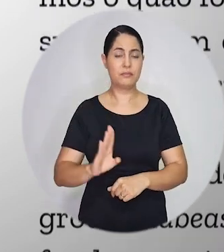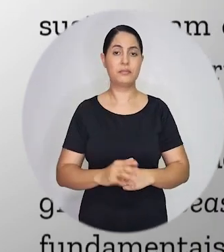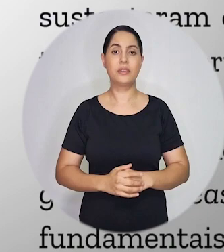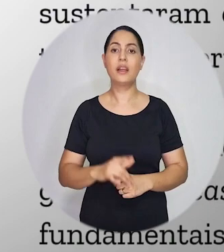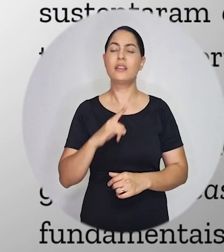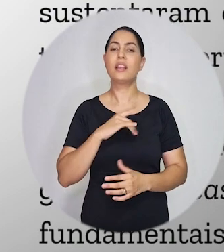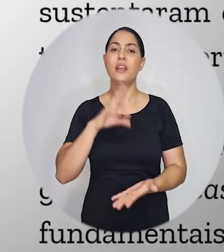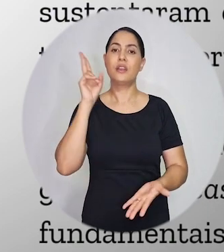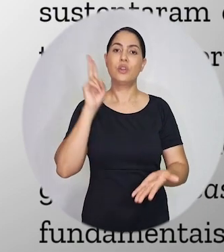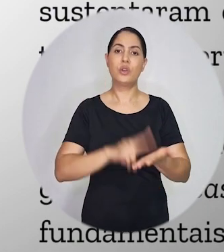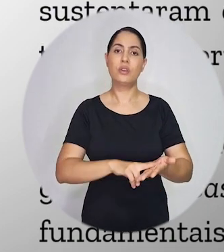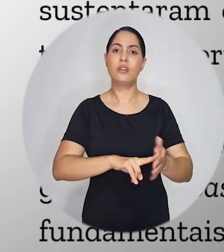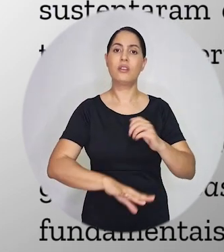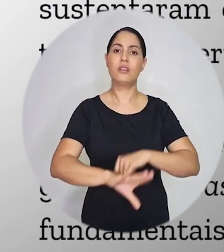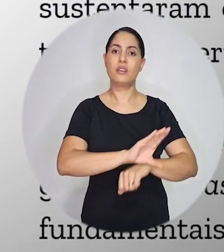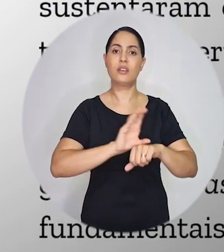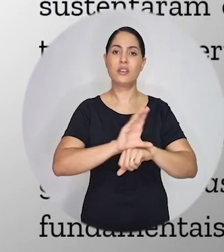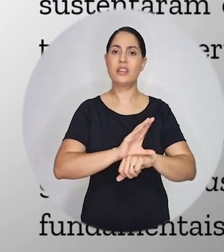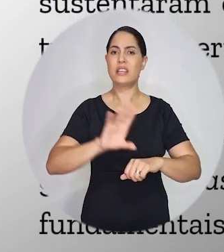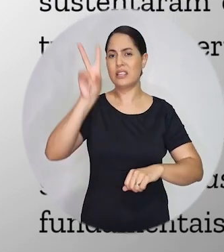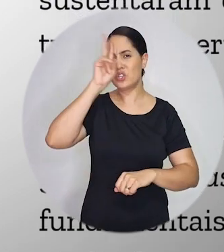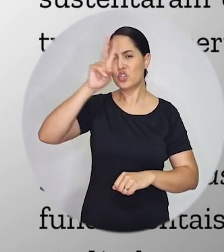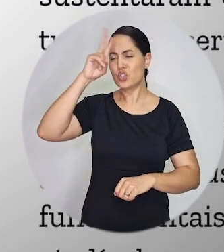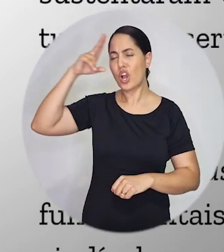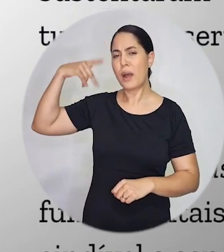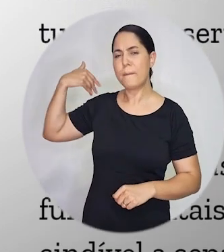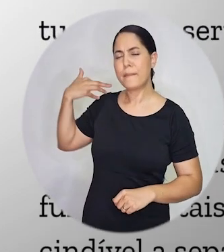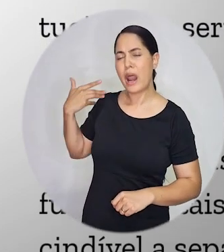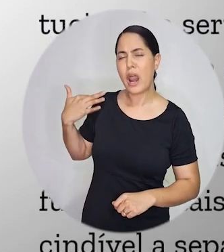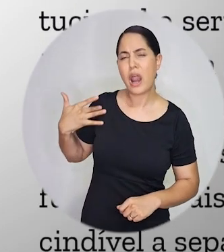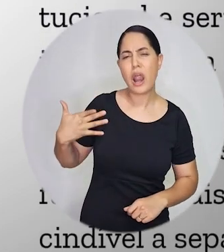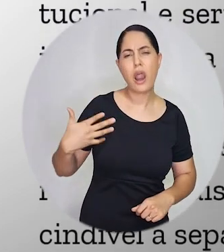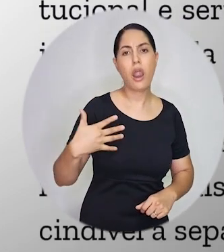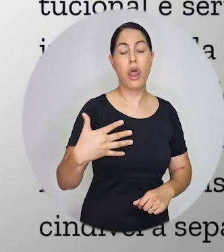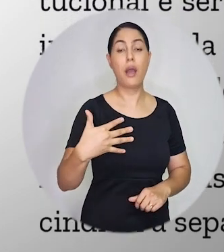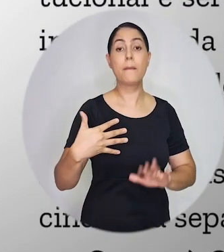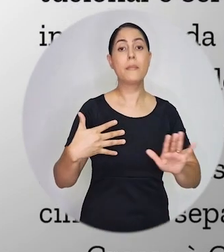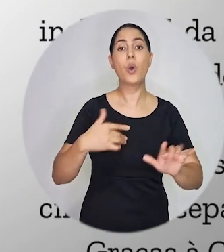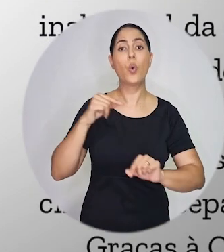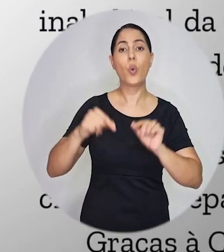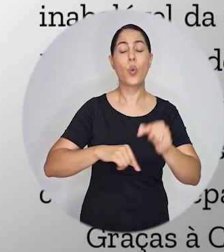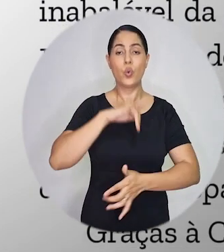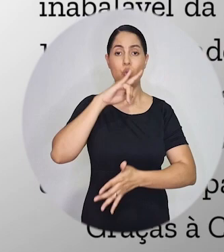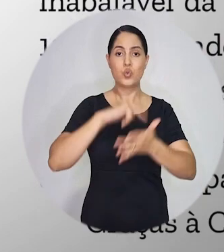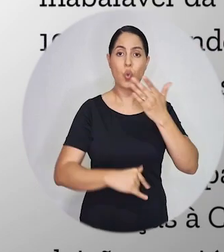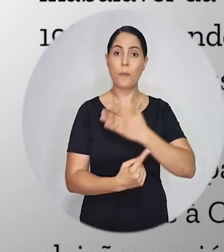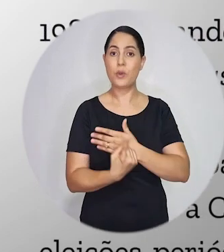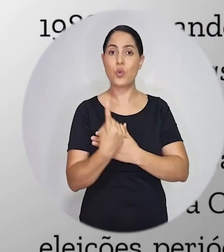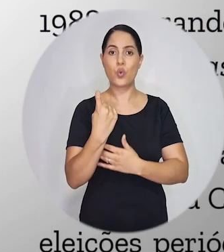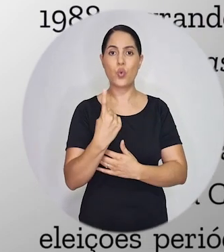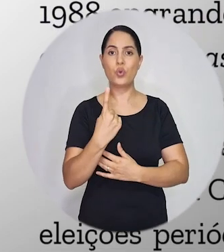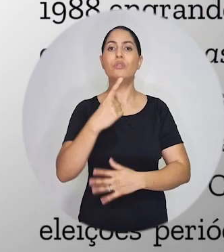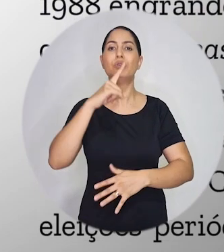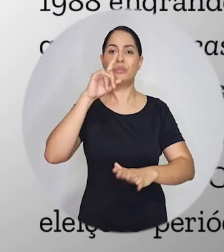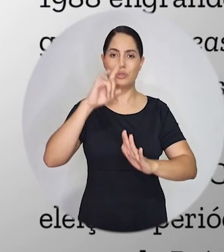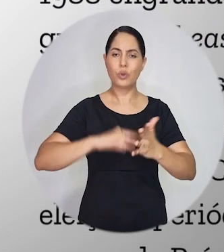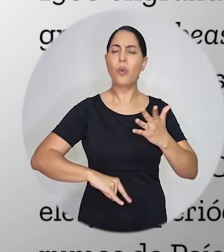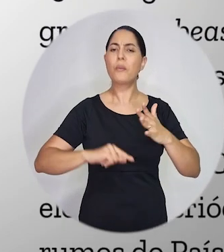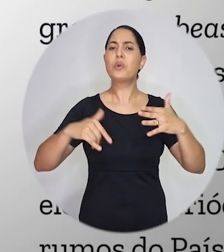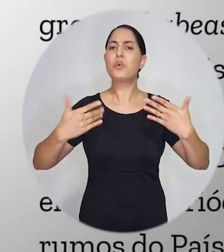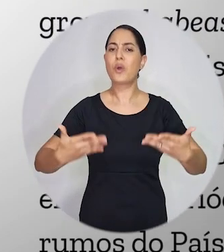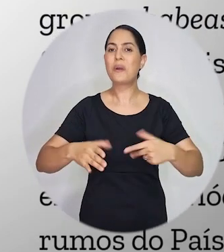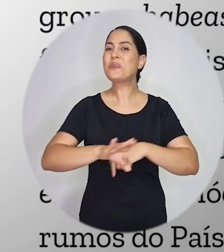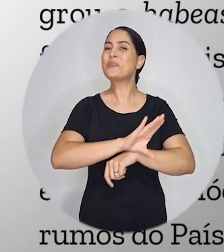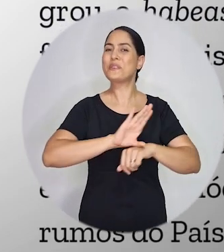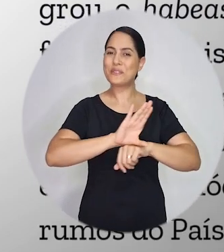brasileiro. A gênese da Carta é resultado de um longo processo histórico que culminou na sistematização de um documento único, que